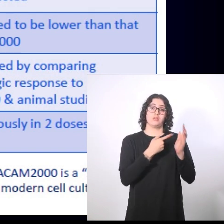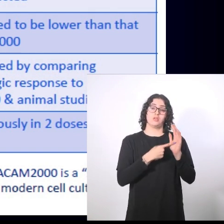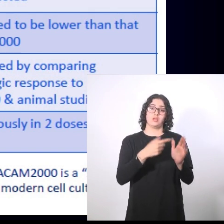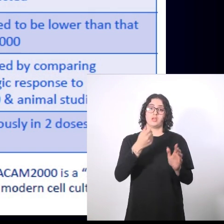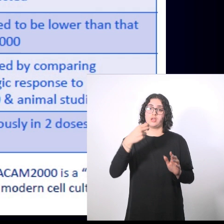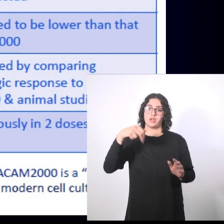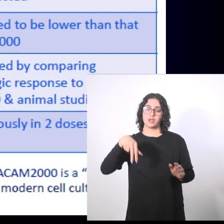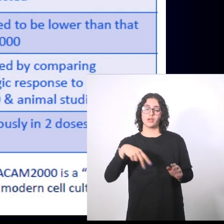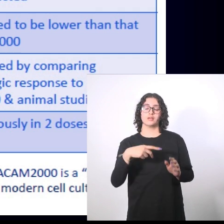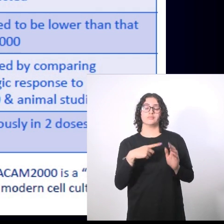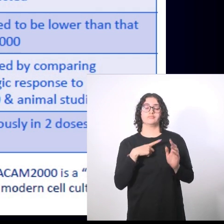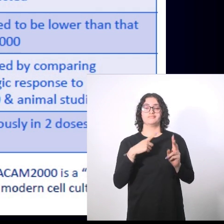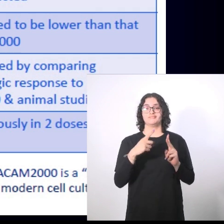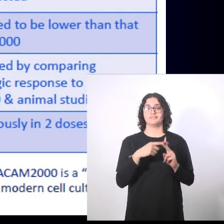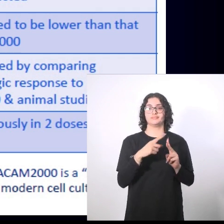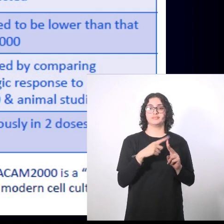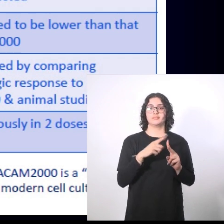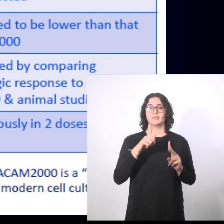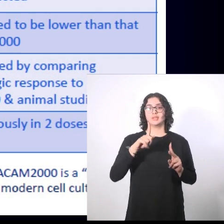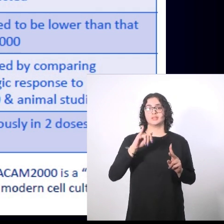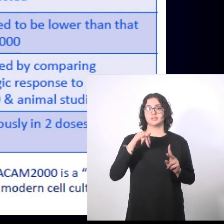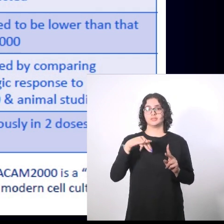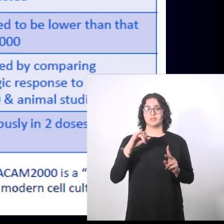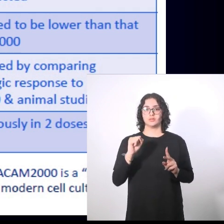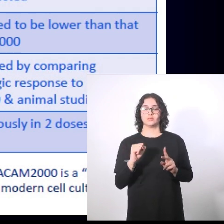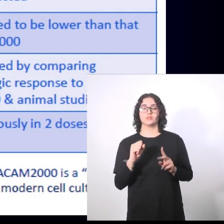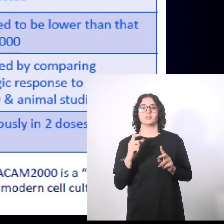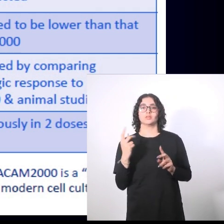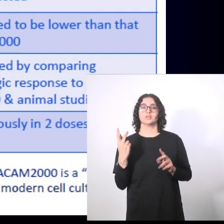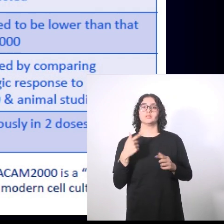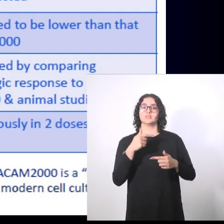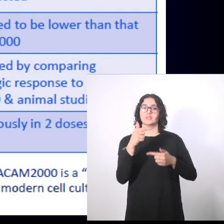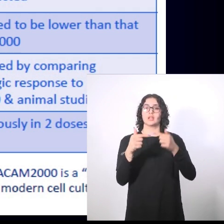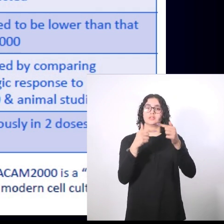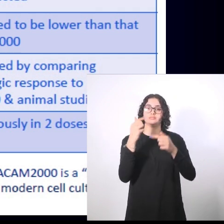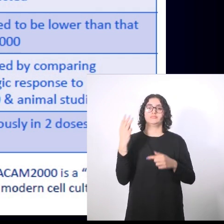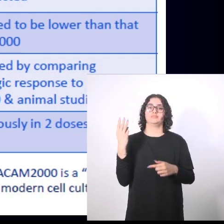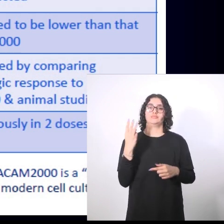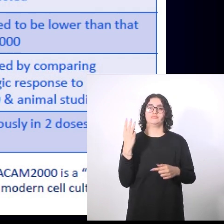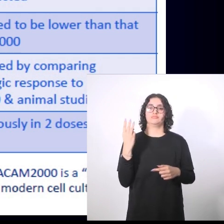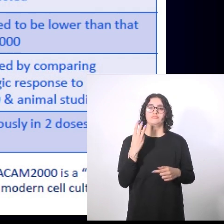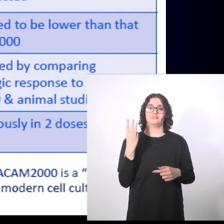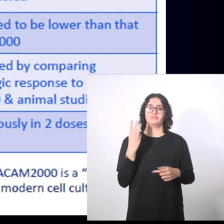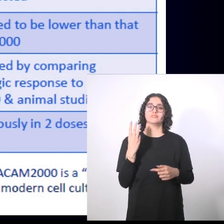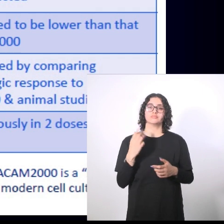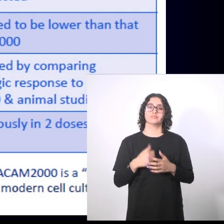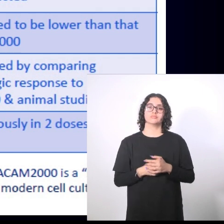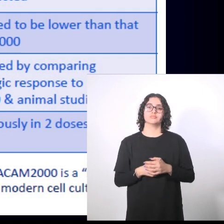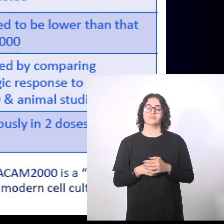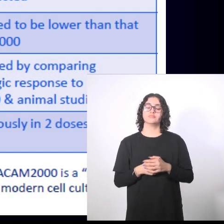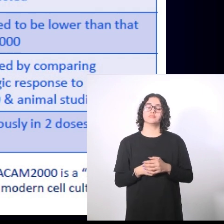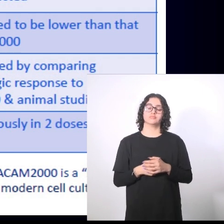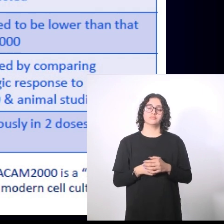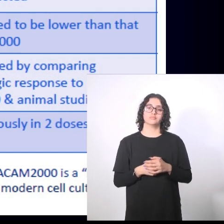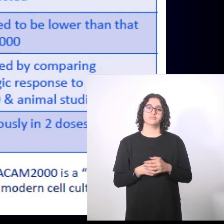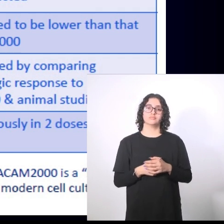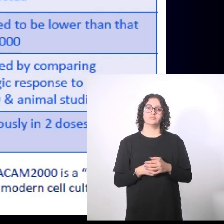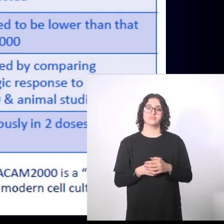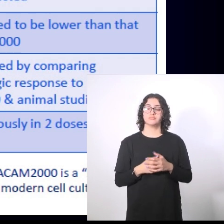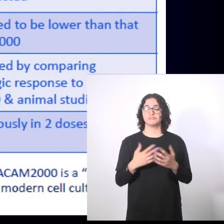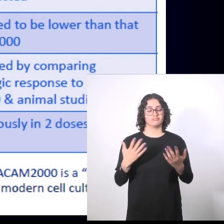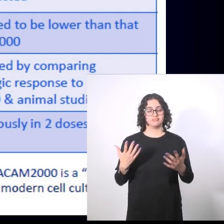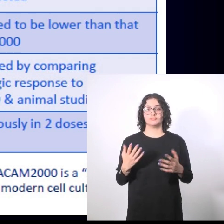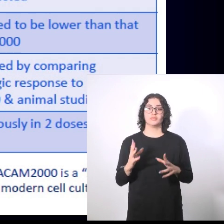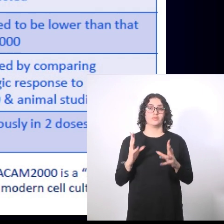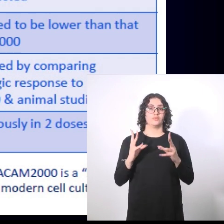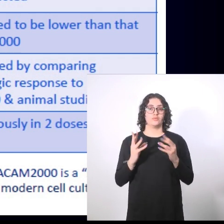tem pega, a Jynneos, que é de terceira geração, não, ela é subcutânea, a Jynneos, enfim,